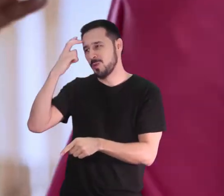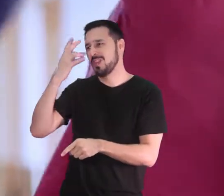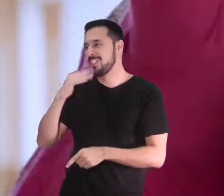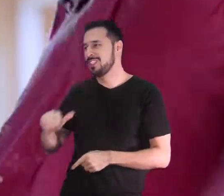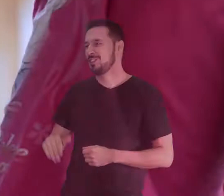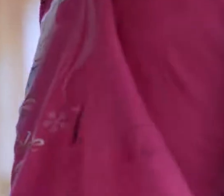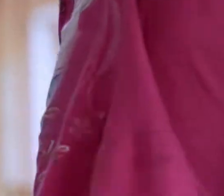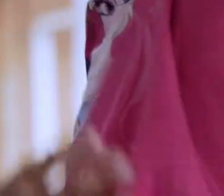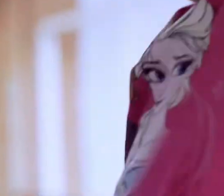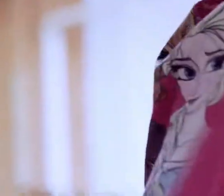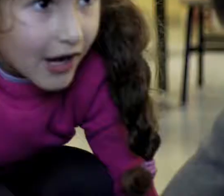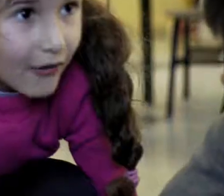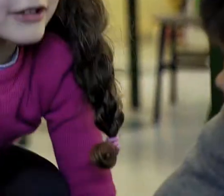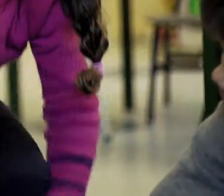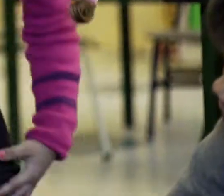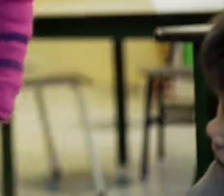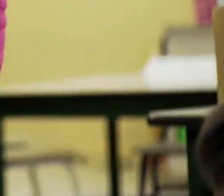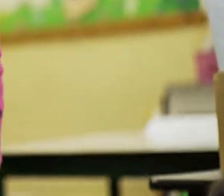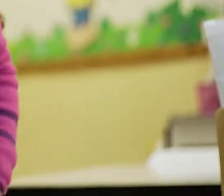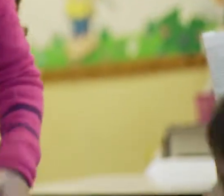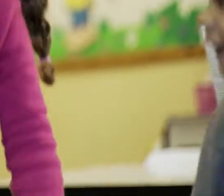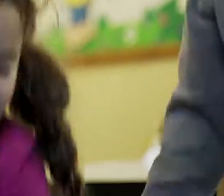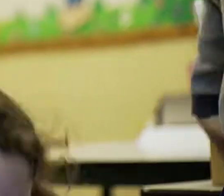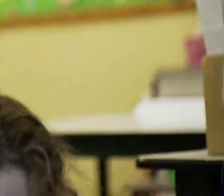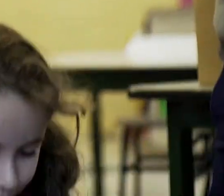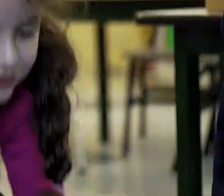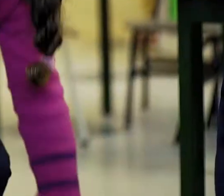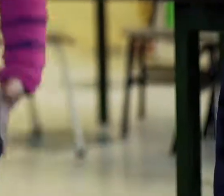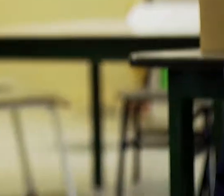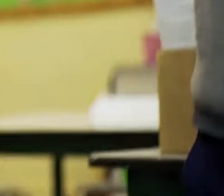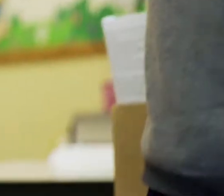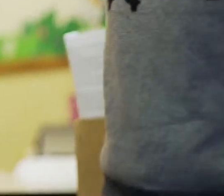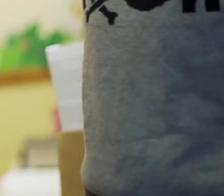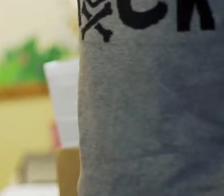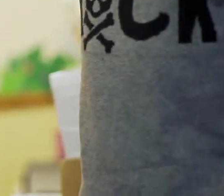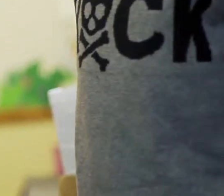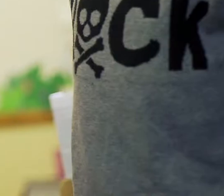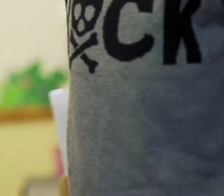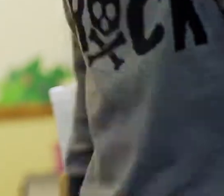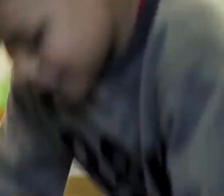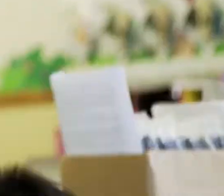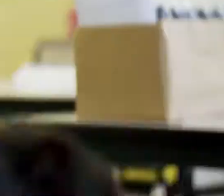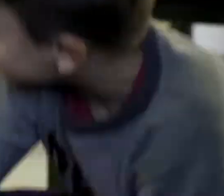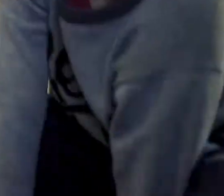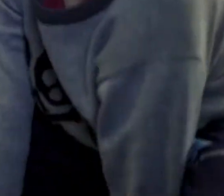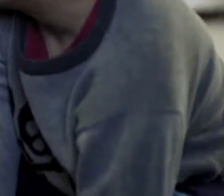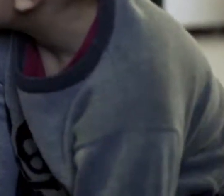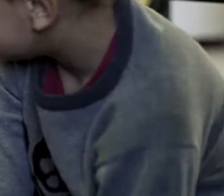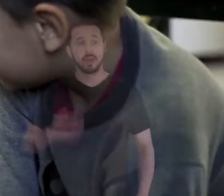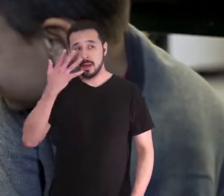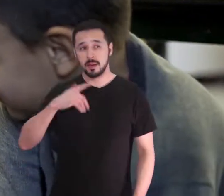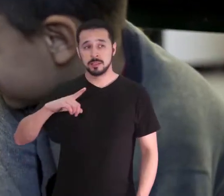cultura infantil. Quando eu digo morto é pra se abaixar, quando eu digo vivo é pra levantar. Tá caído? Não fica